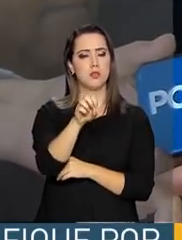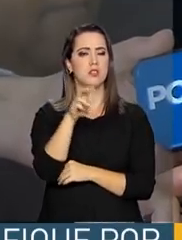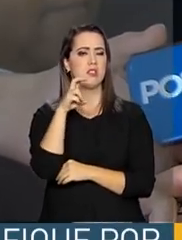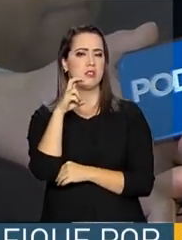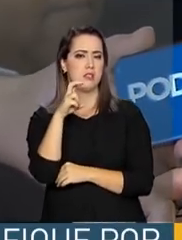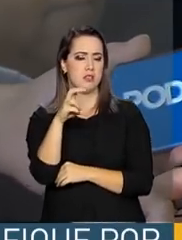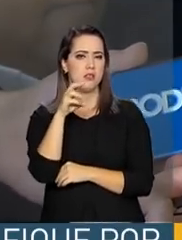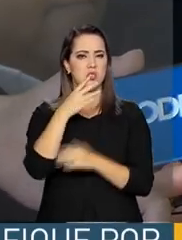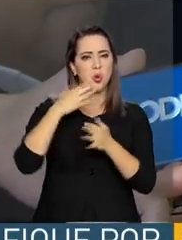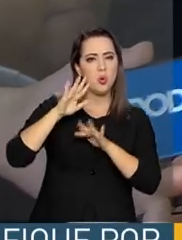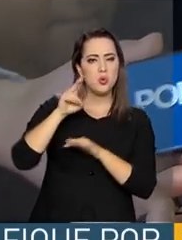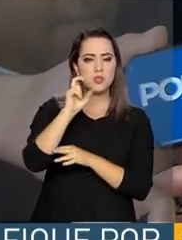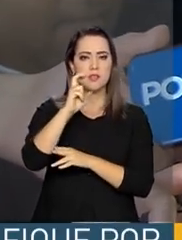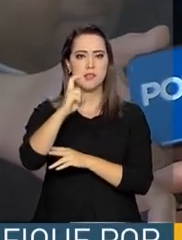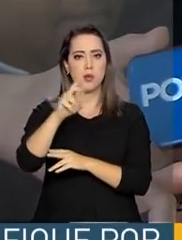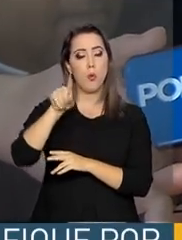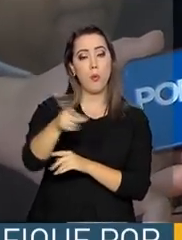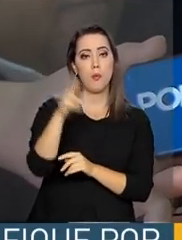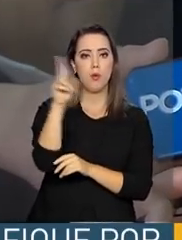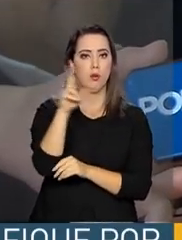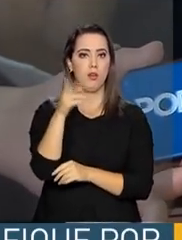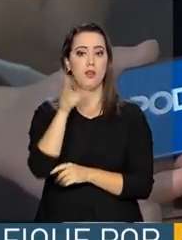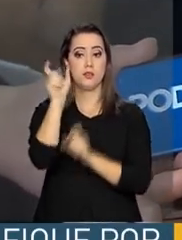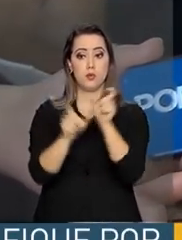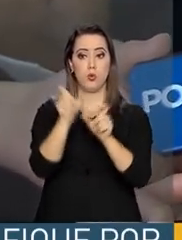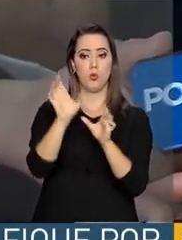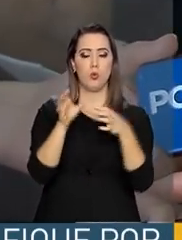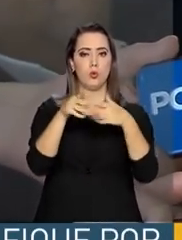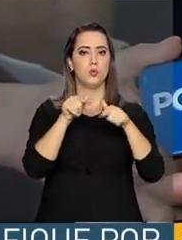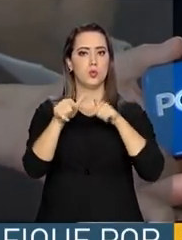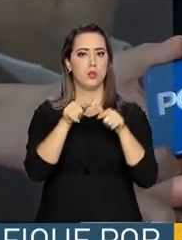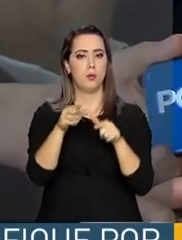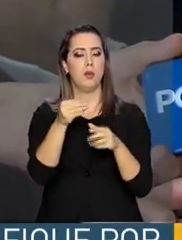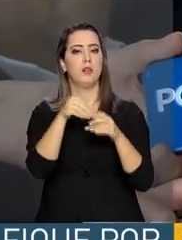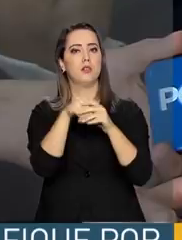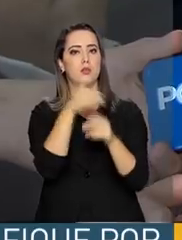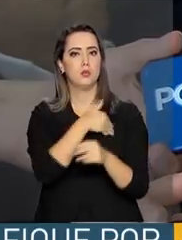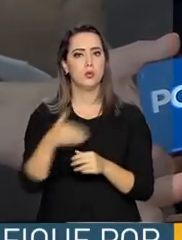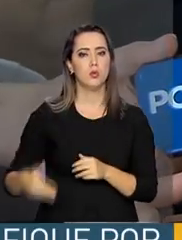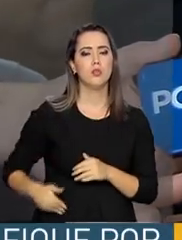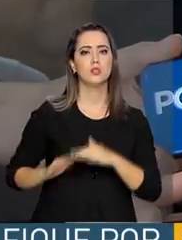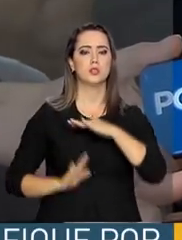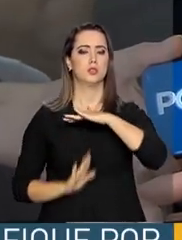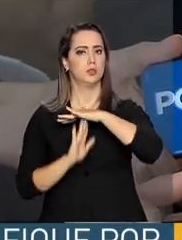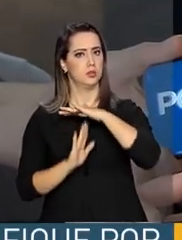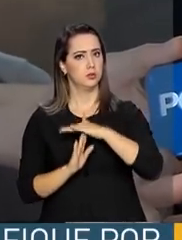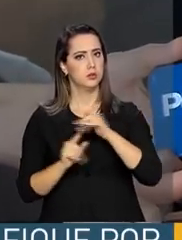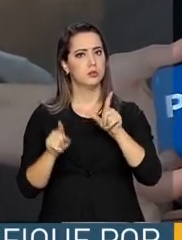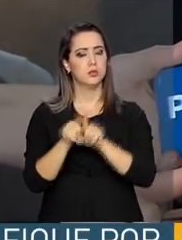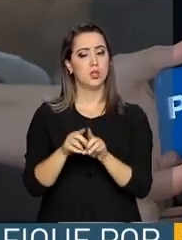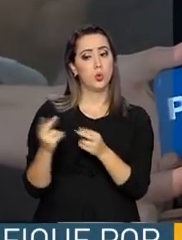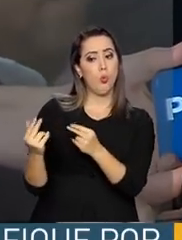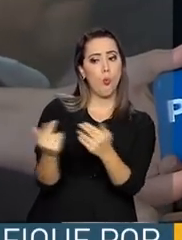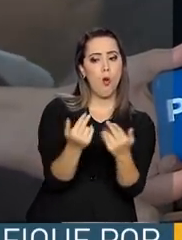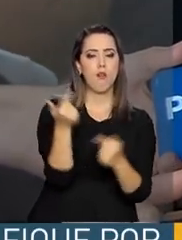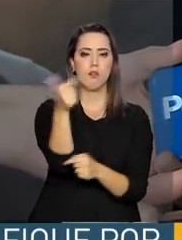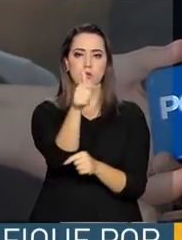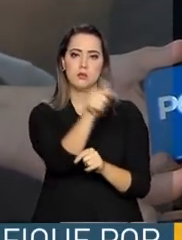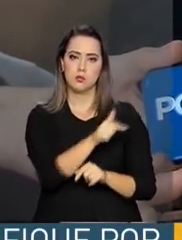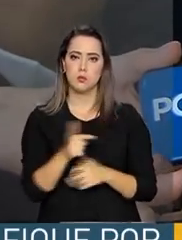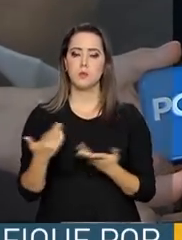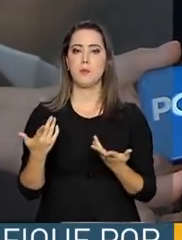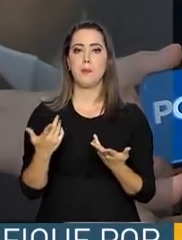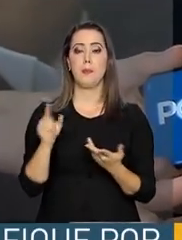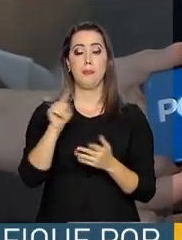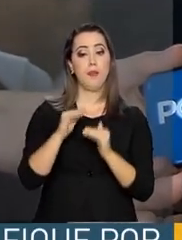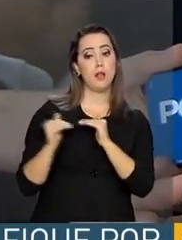né? O funcionário público está na linha da Previdência comum, dos trabalhadores em geral.